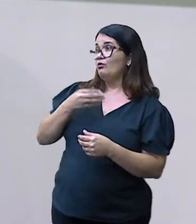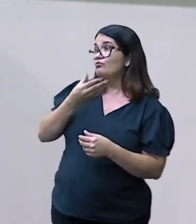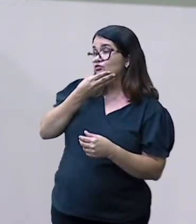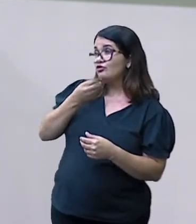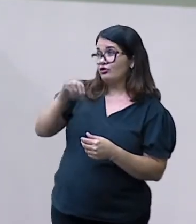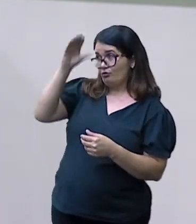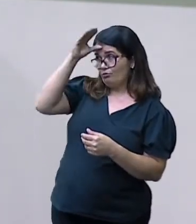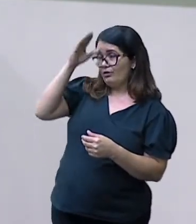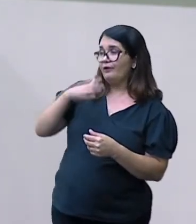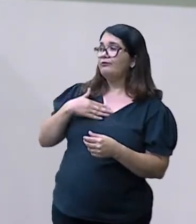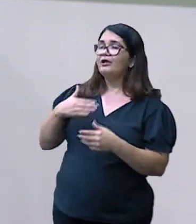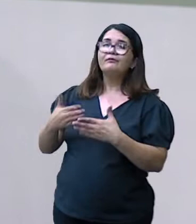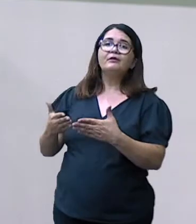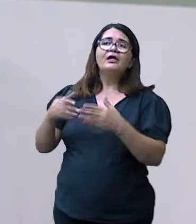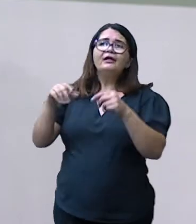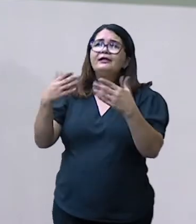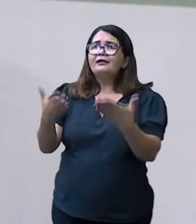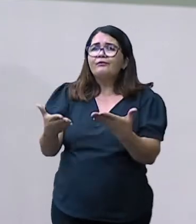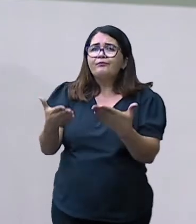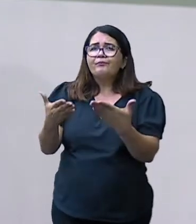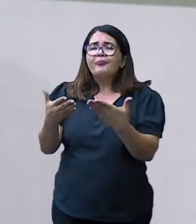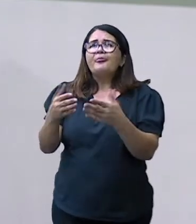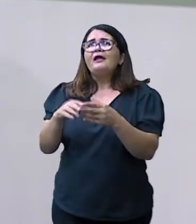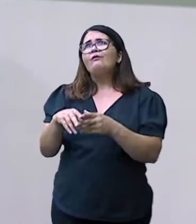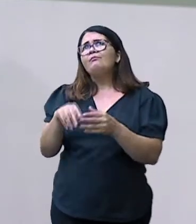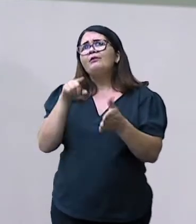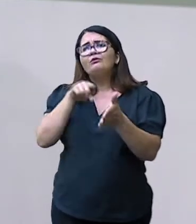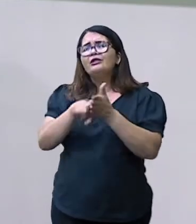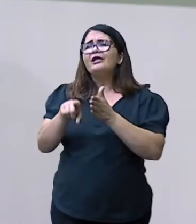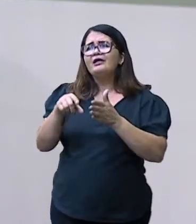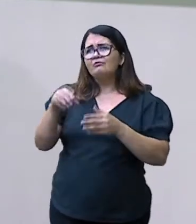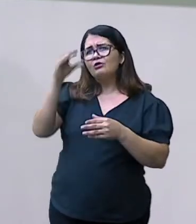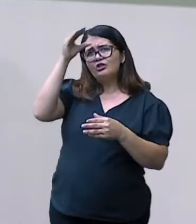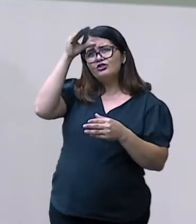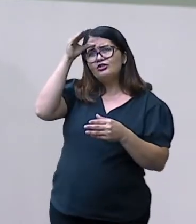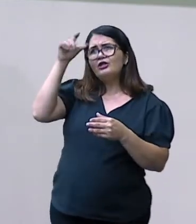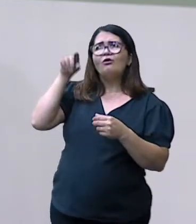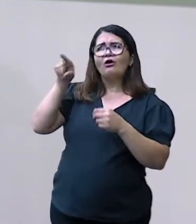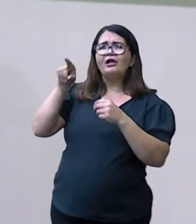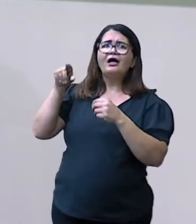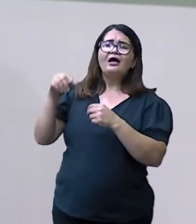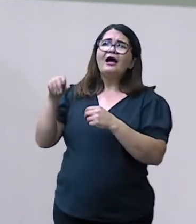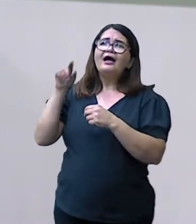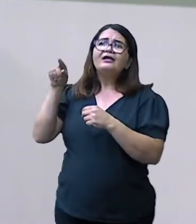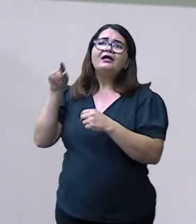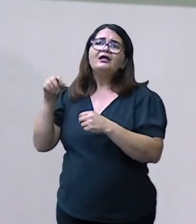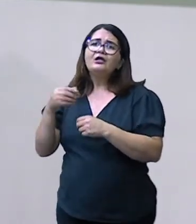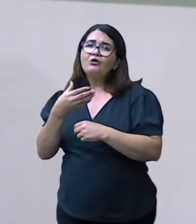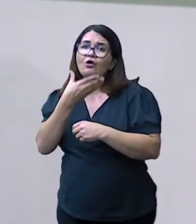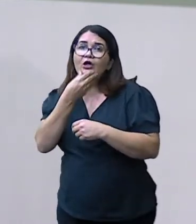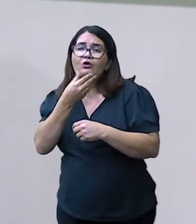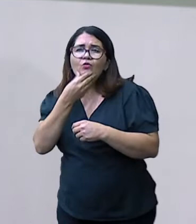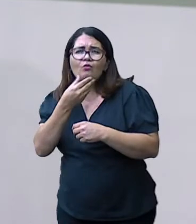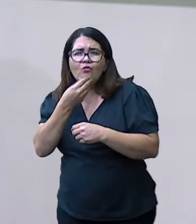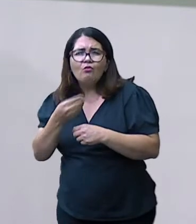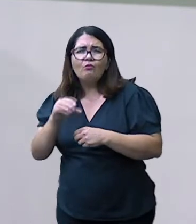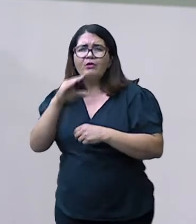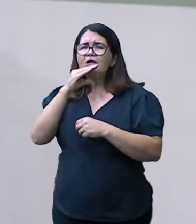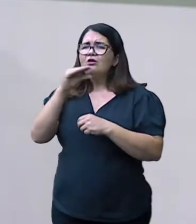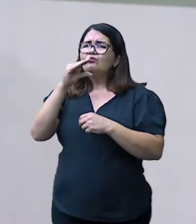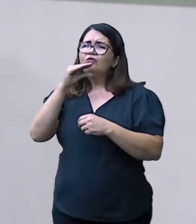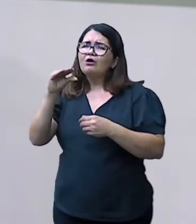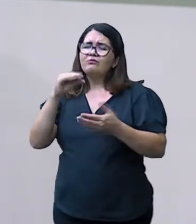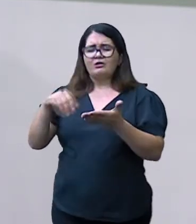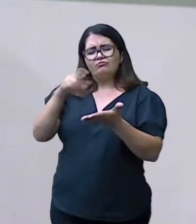Janeiro, ele deve ter muitos conhecidos lá, crítico de arte e tudo, se eu podia fazer o favor de me dar o endereço do Carlos, que